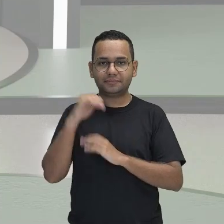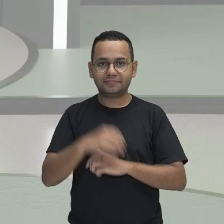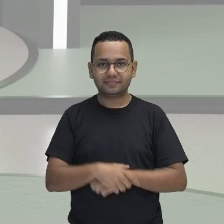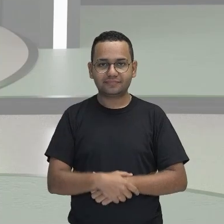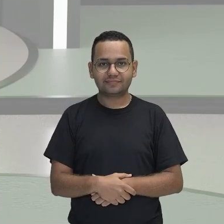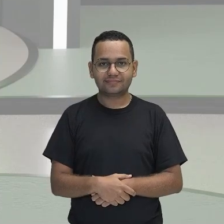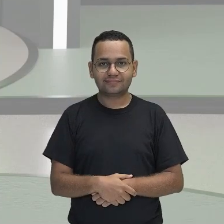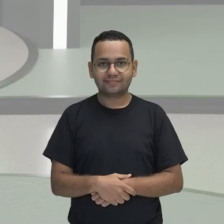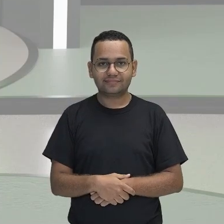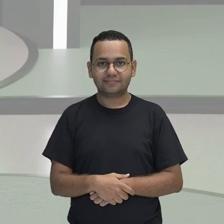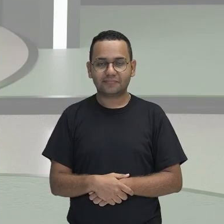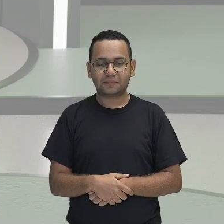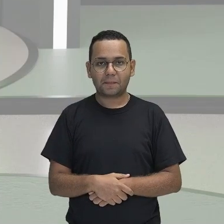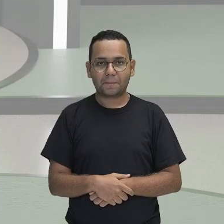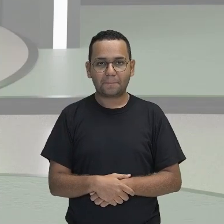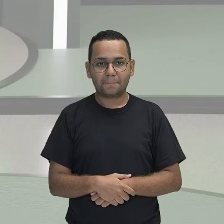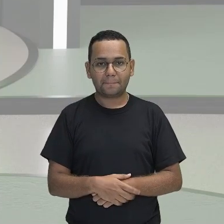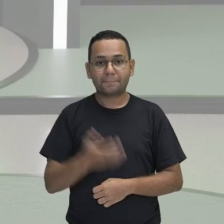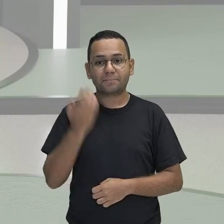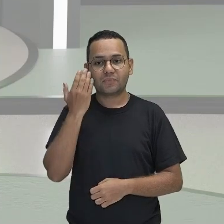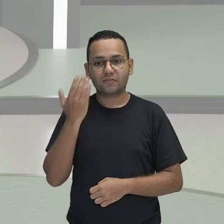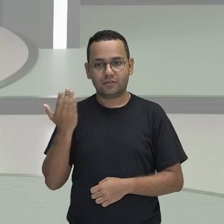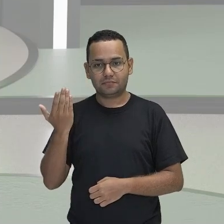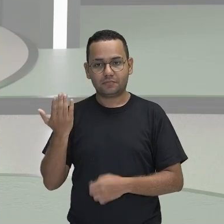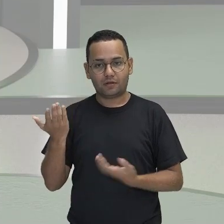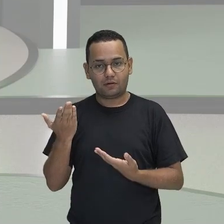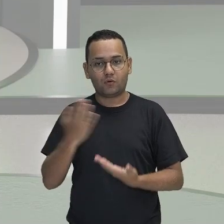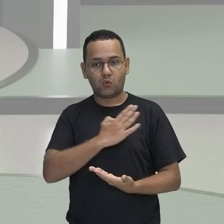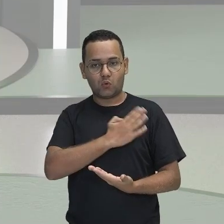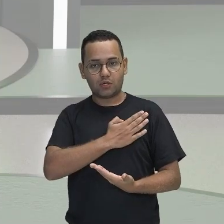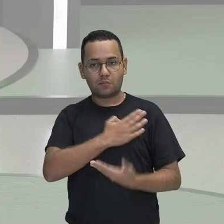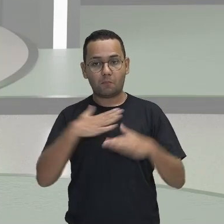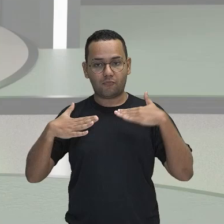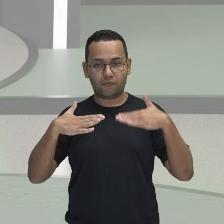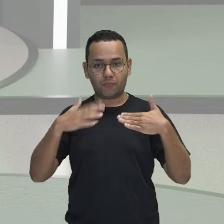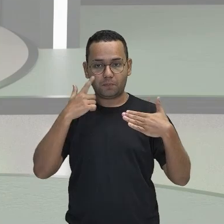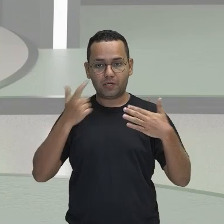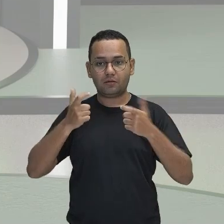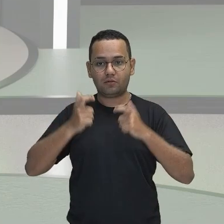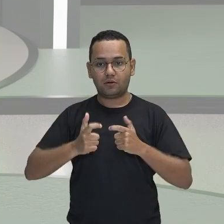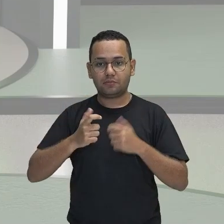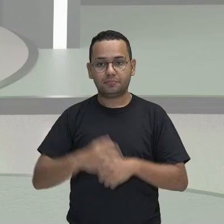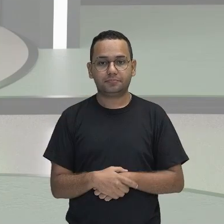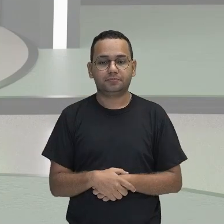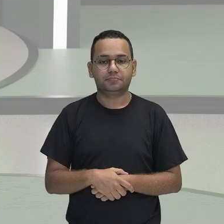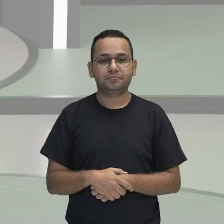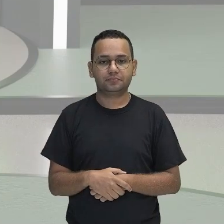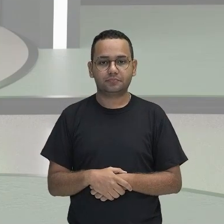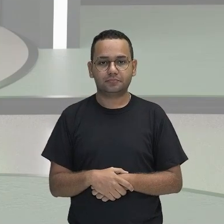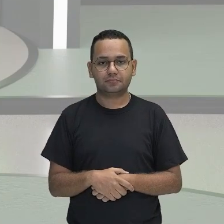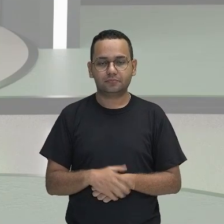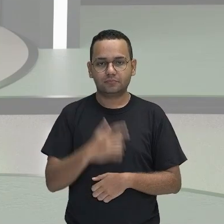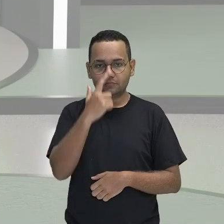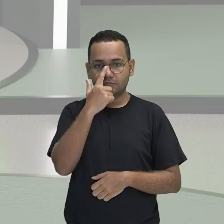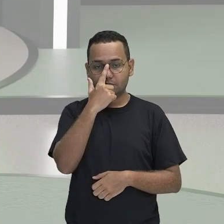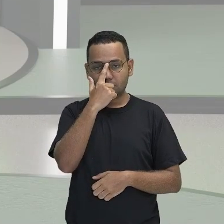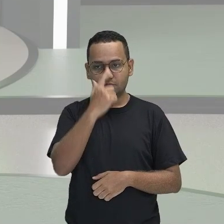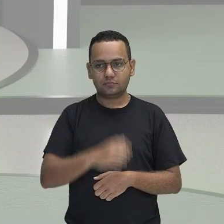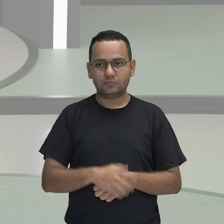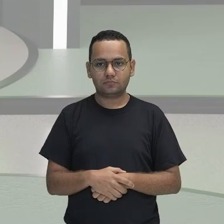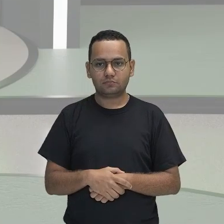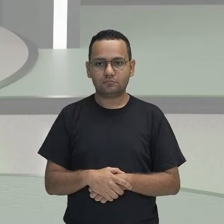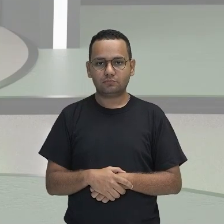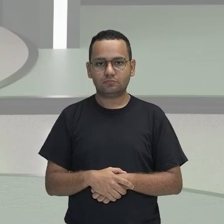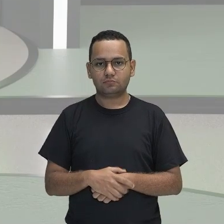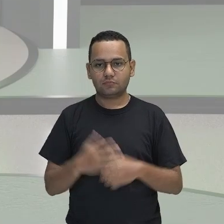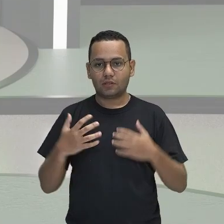nós estamos vendo o nosso coração, onde ele está localizado, né? Dentro da nossa